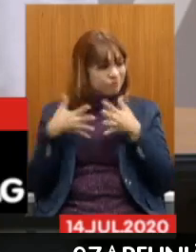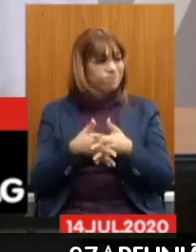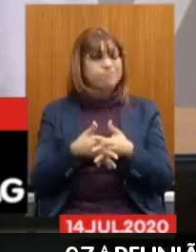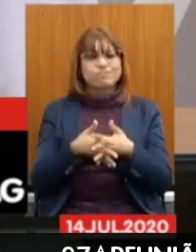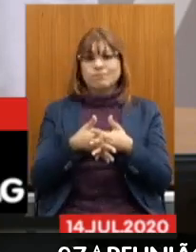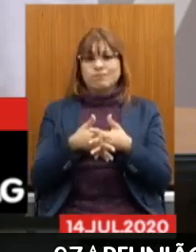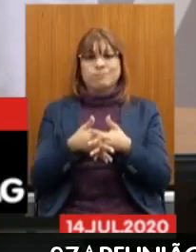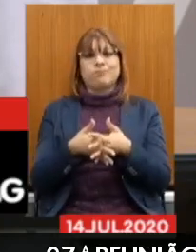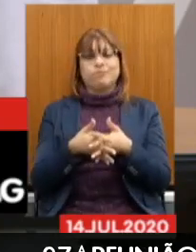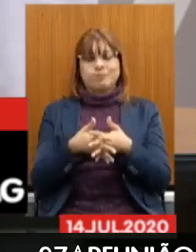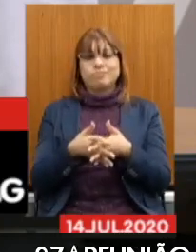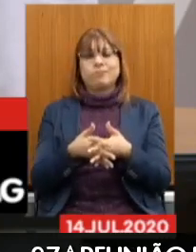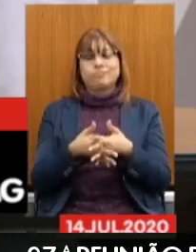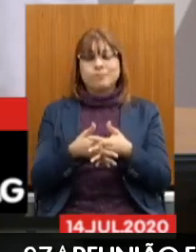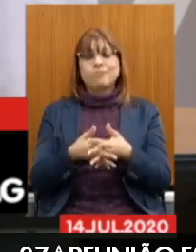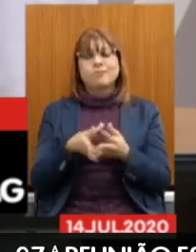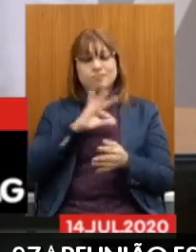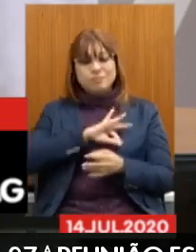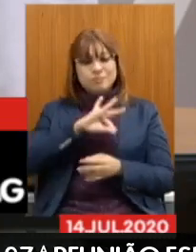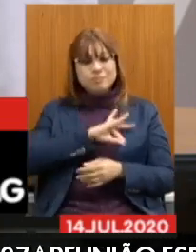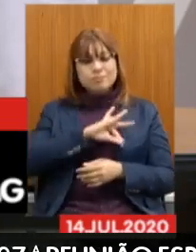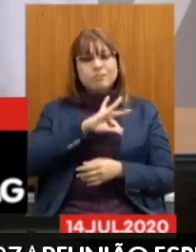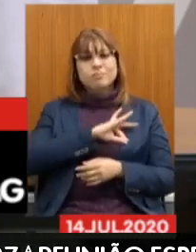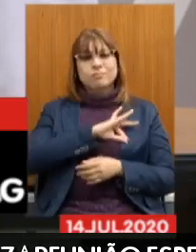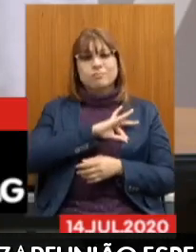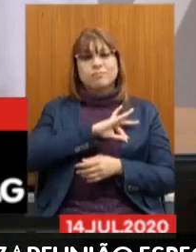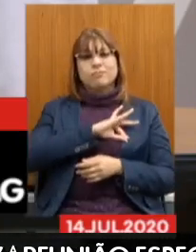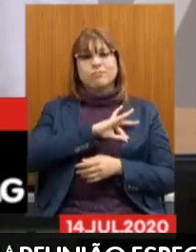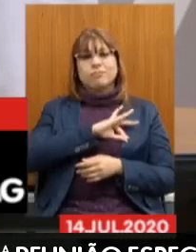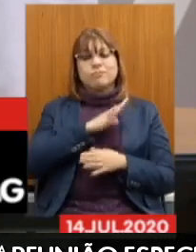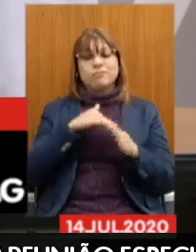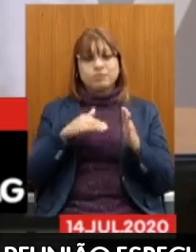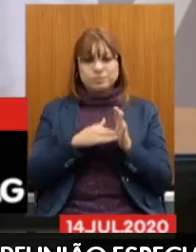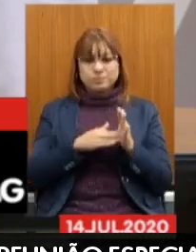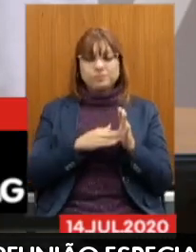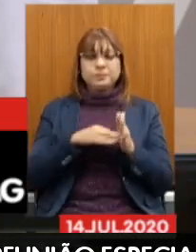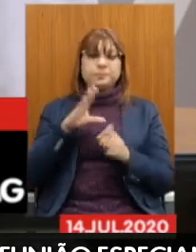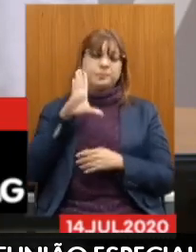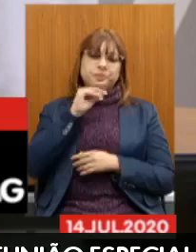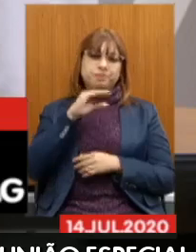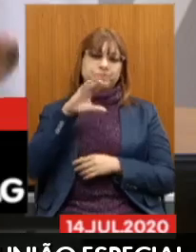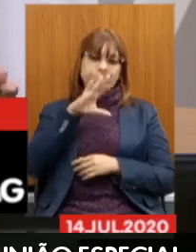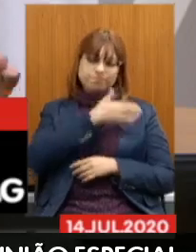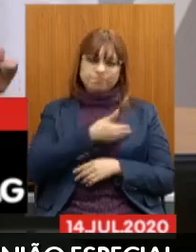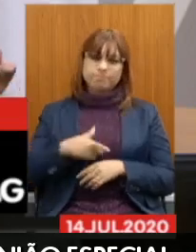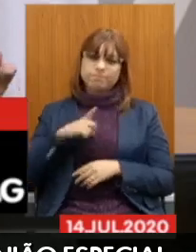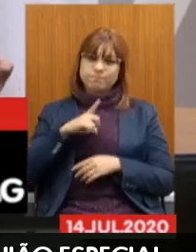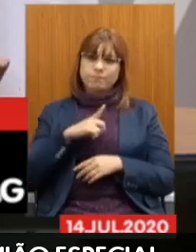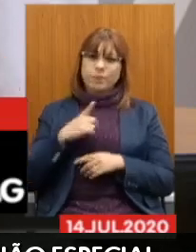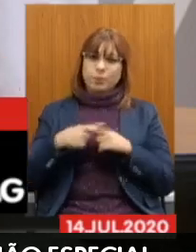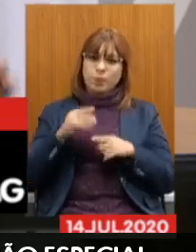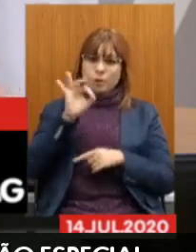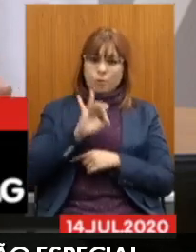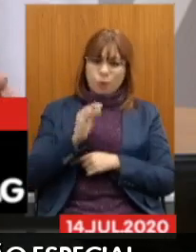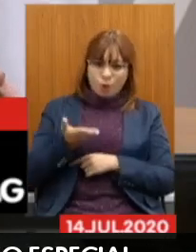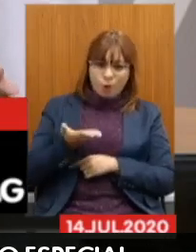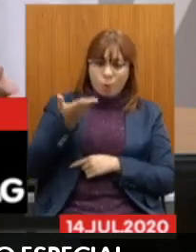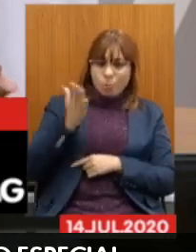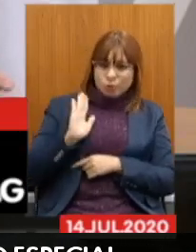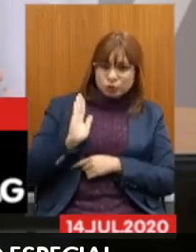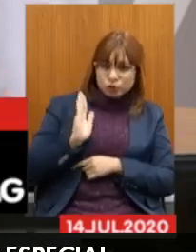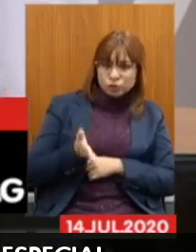renda e o patrimônio dos seus servidores, sob a pecha de que, depois de aumentar as alíquotas